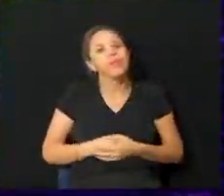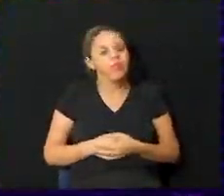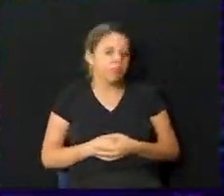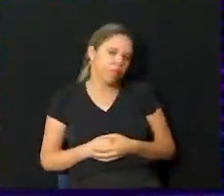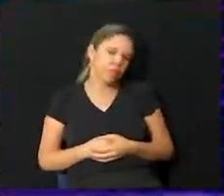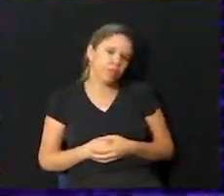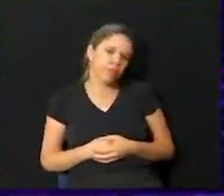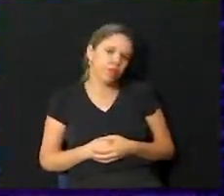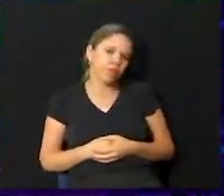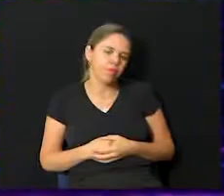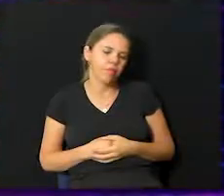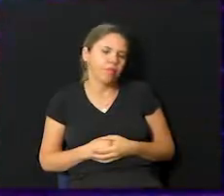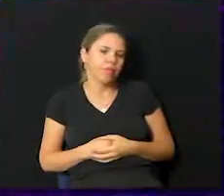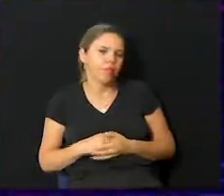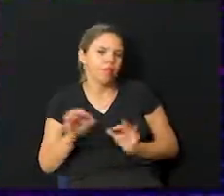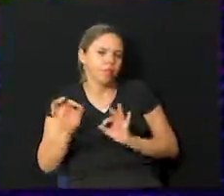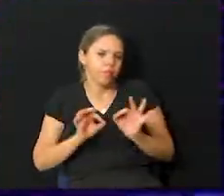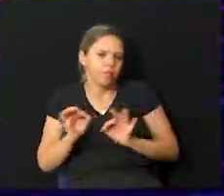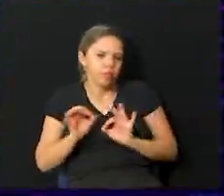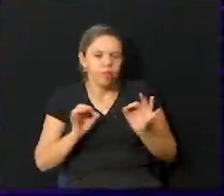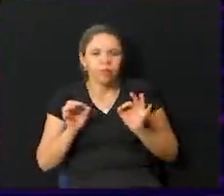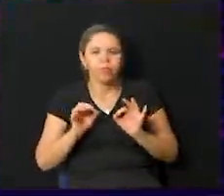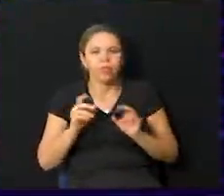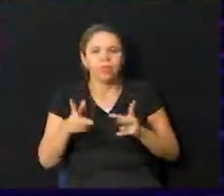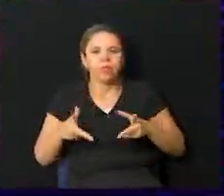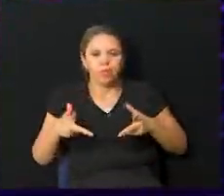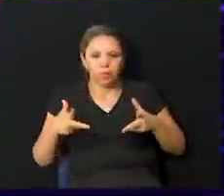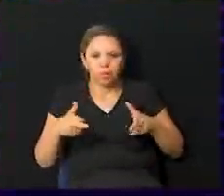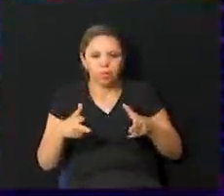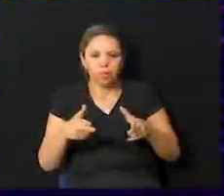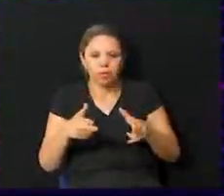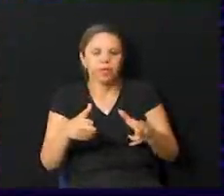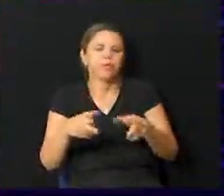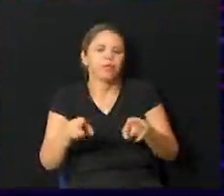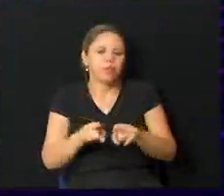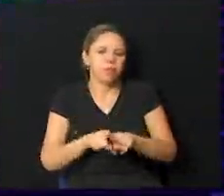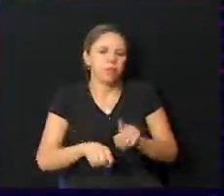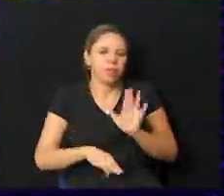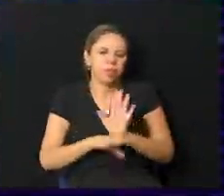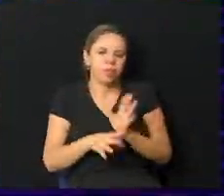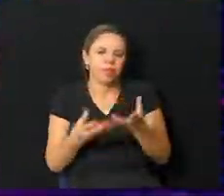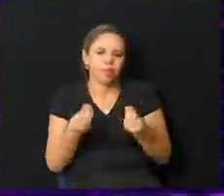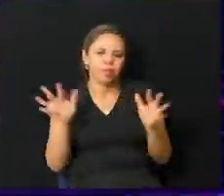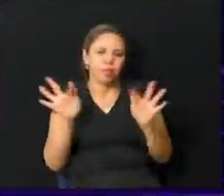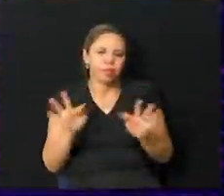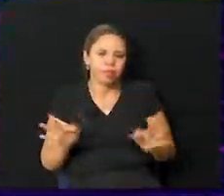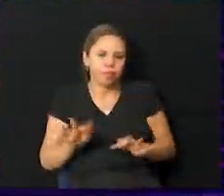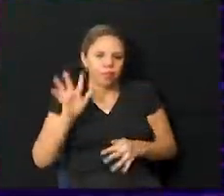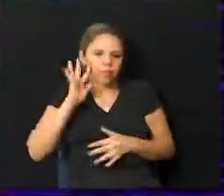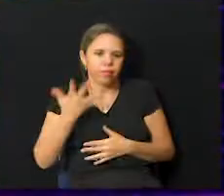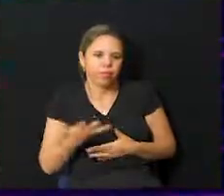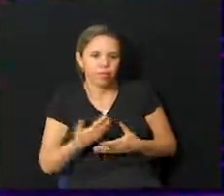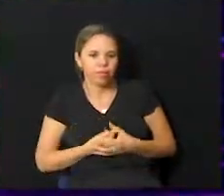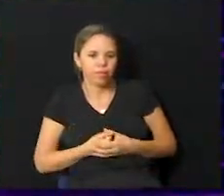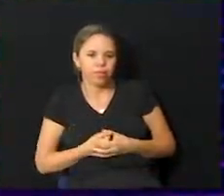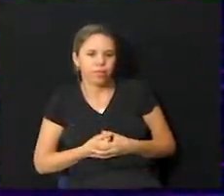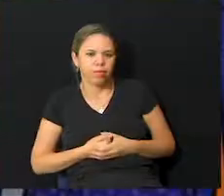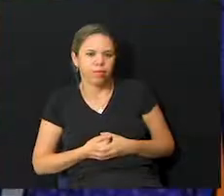de mixagem e edição que ajudou bastante a gente também, e eu fiquei bem feliz com o